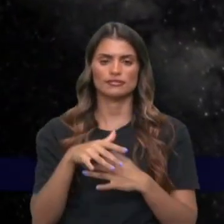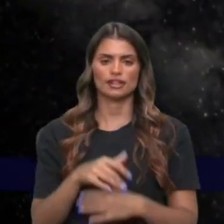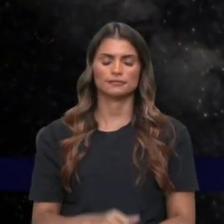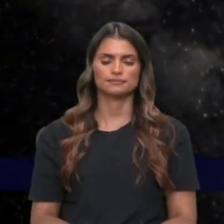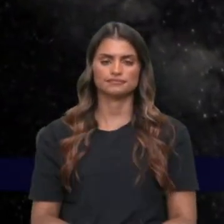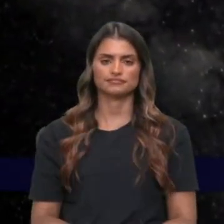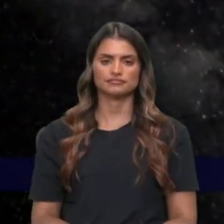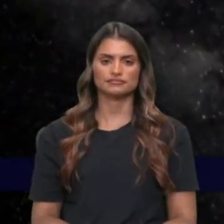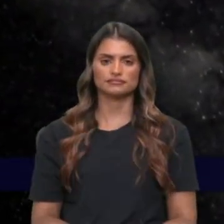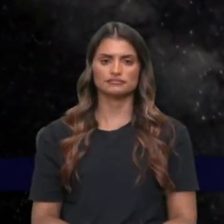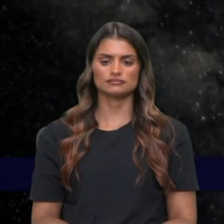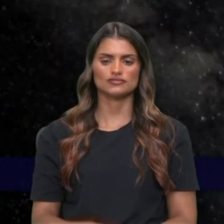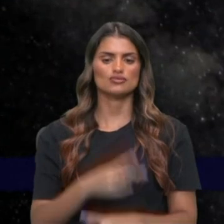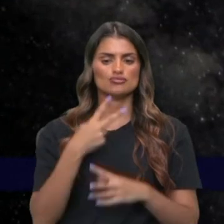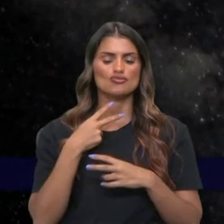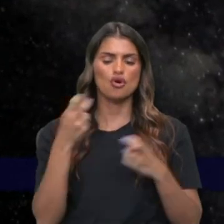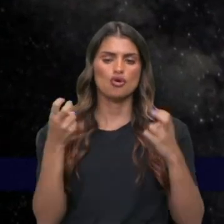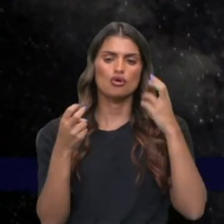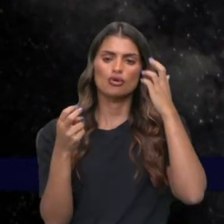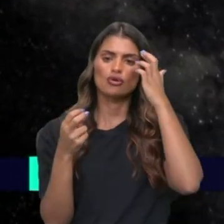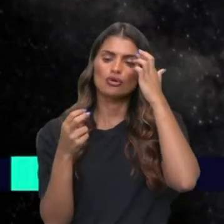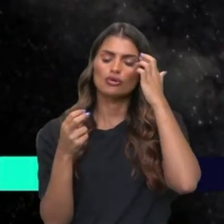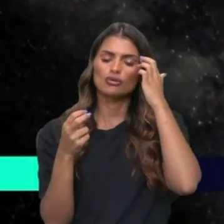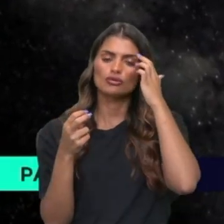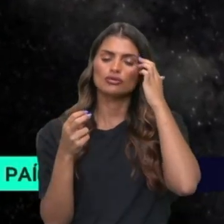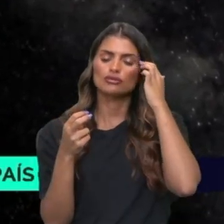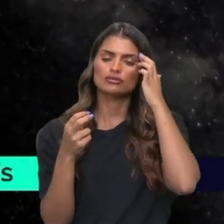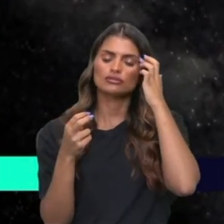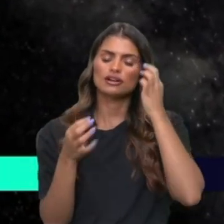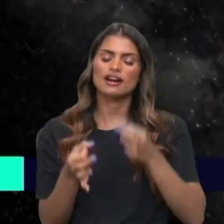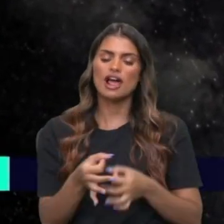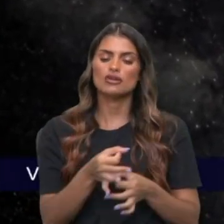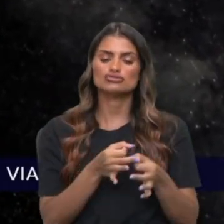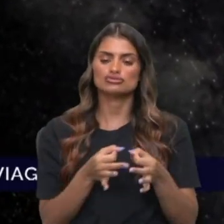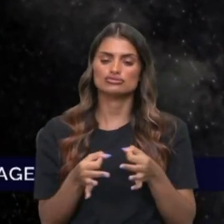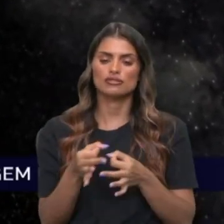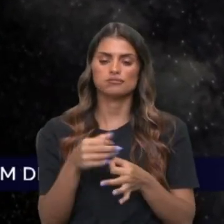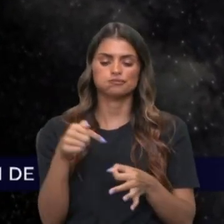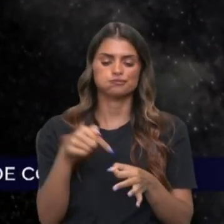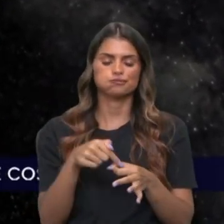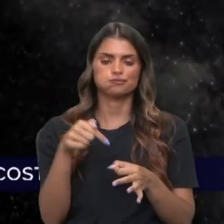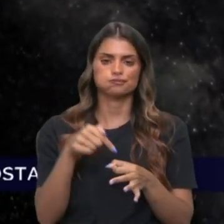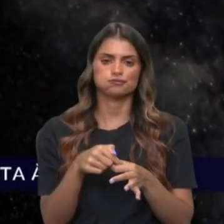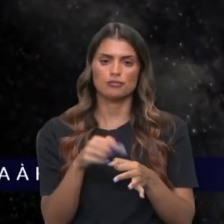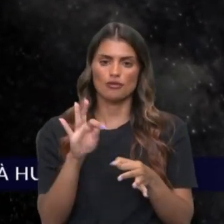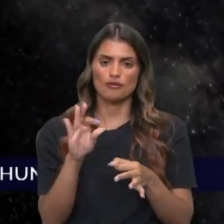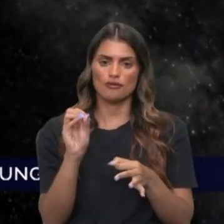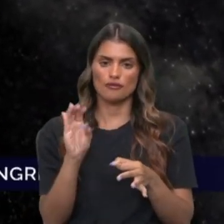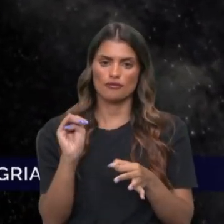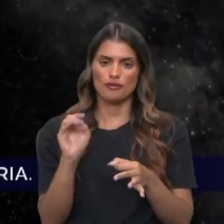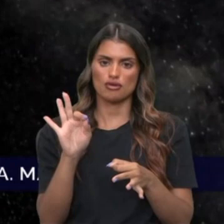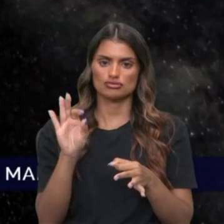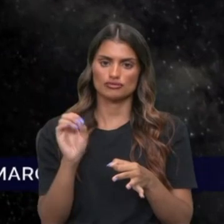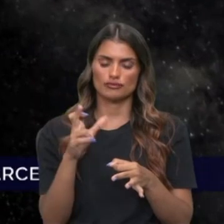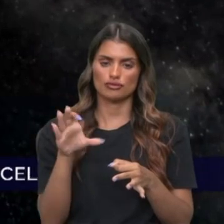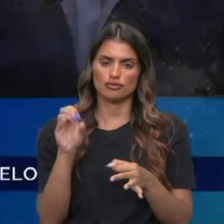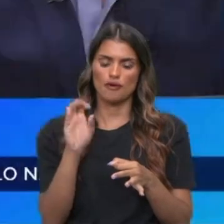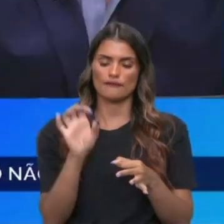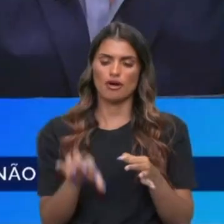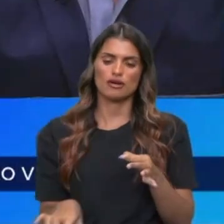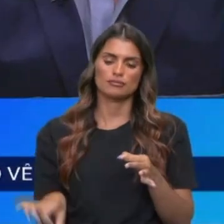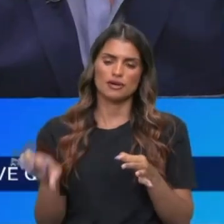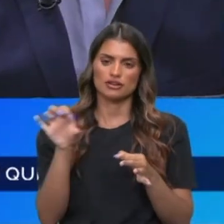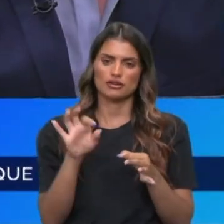Encélado, eles descobriram grãos que continham, imagina, fósforo, sob a forma